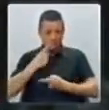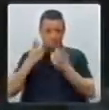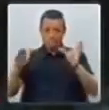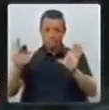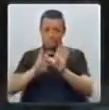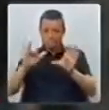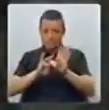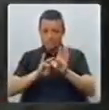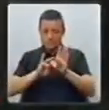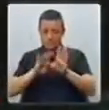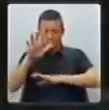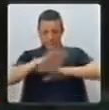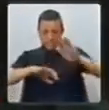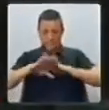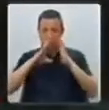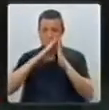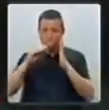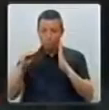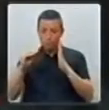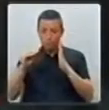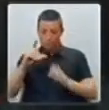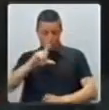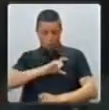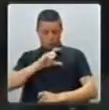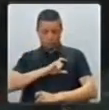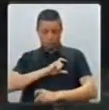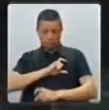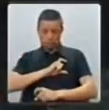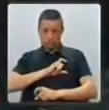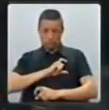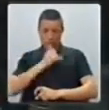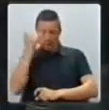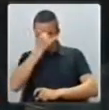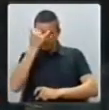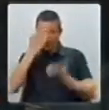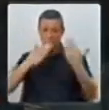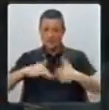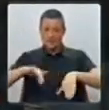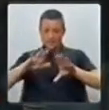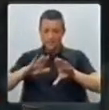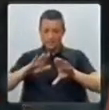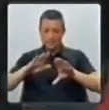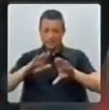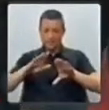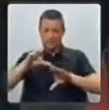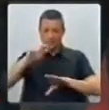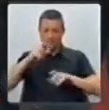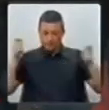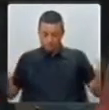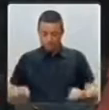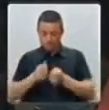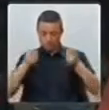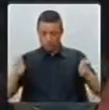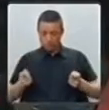foram desafiados a fazer um protótipo de um coração artificial. Tivemos também a categoria de Case Study, que foi patrocinada este ano